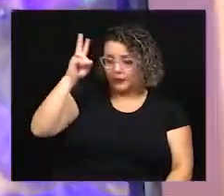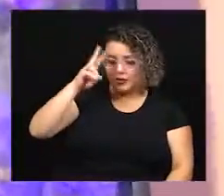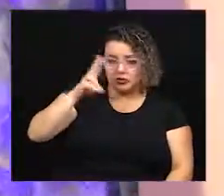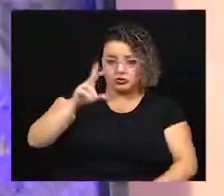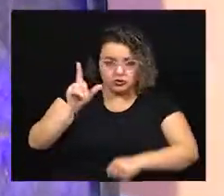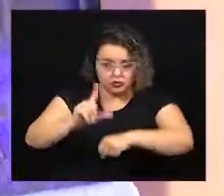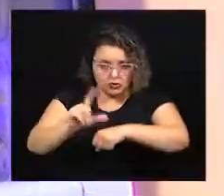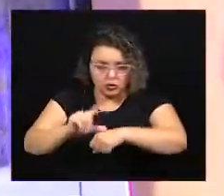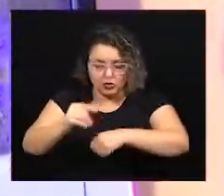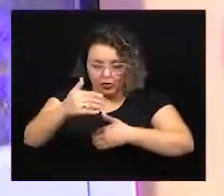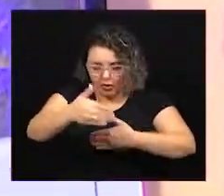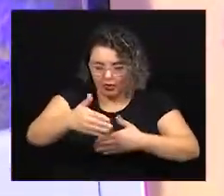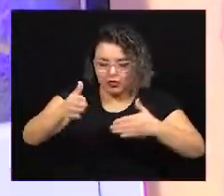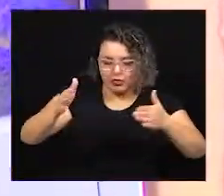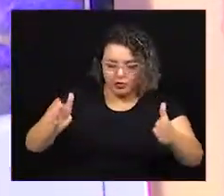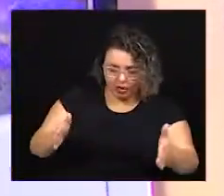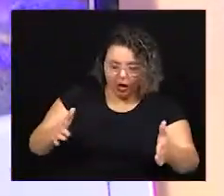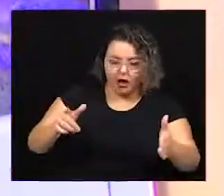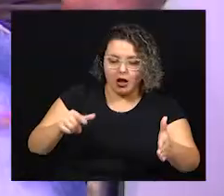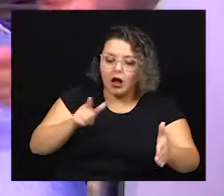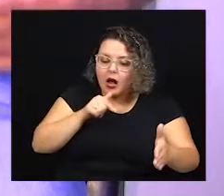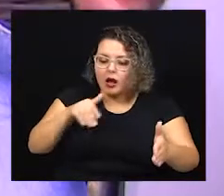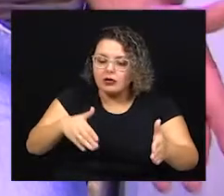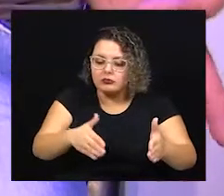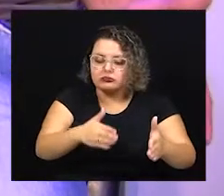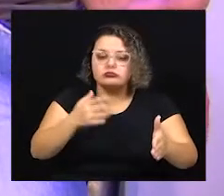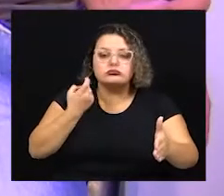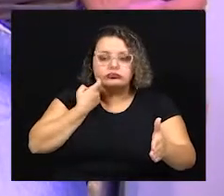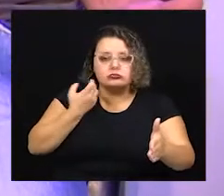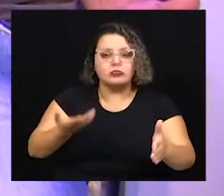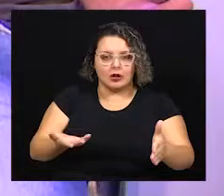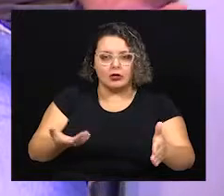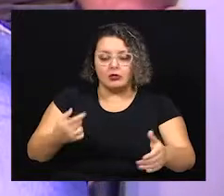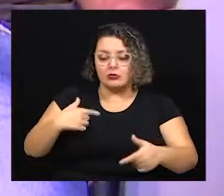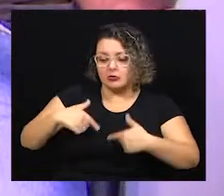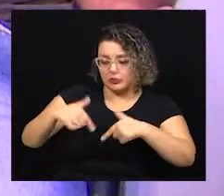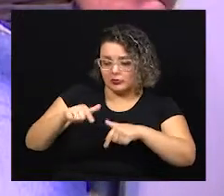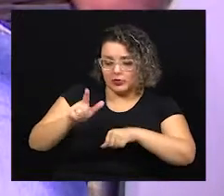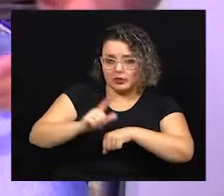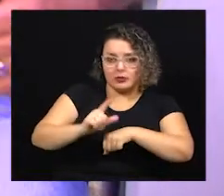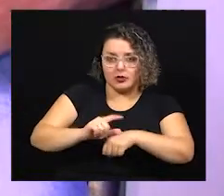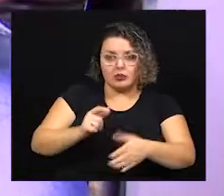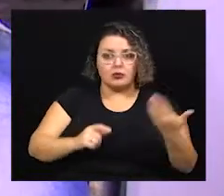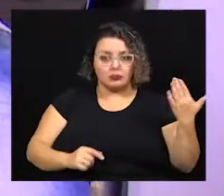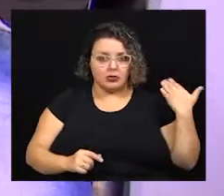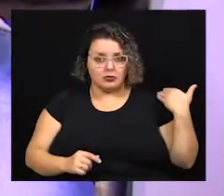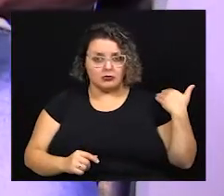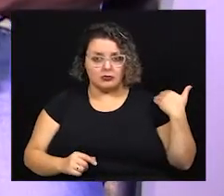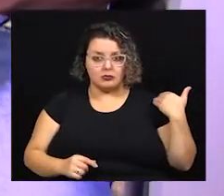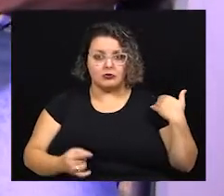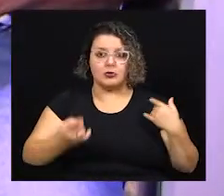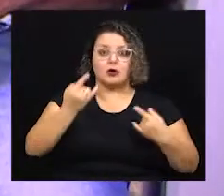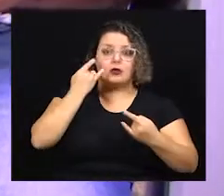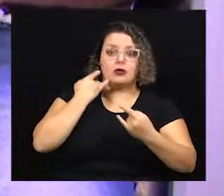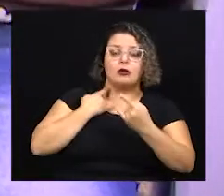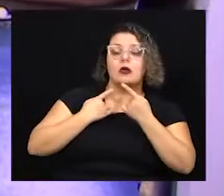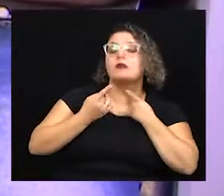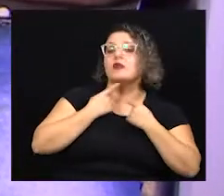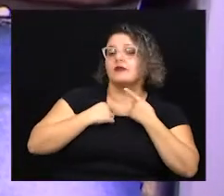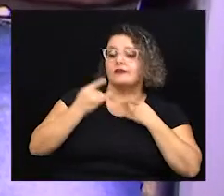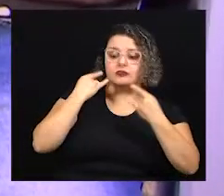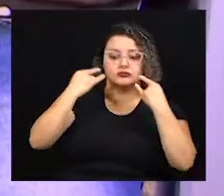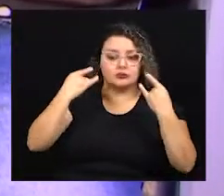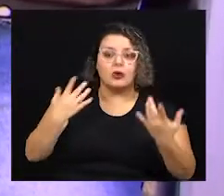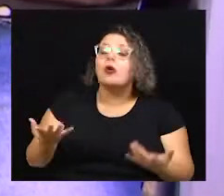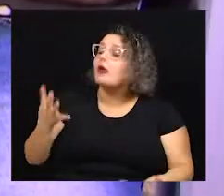comércio de aquário, de virar um aquarista, foi assim, eu trabalhava numa loja E aí eu me interessei. Tá vendo? Olha que legal